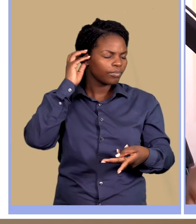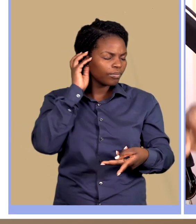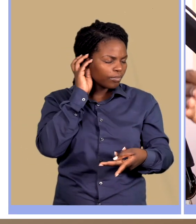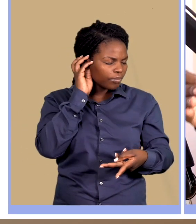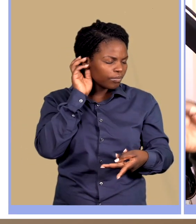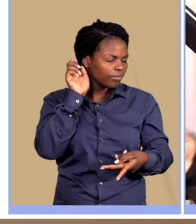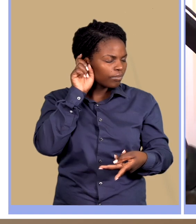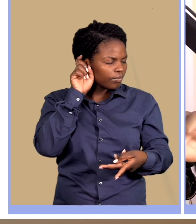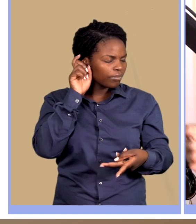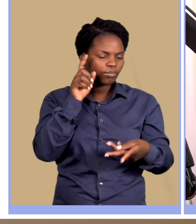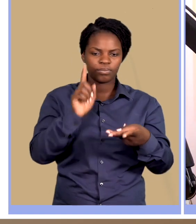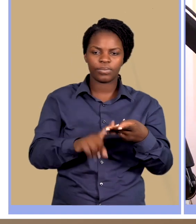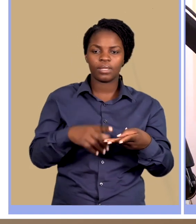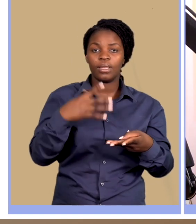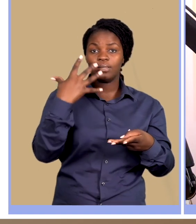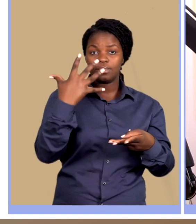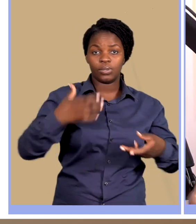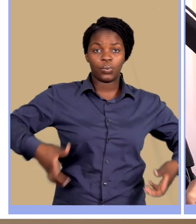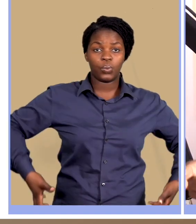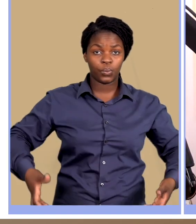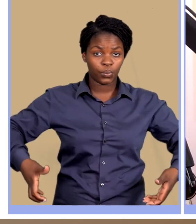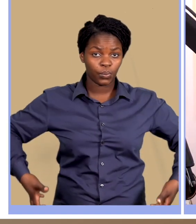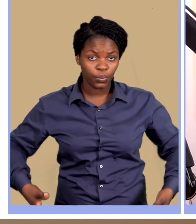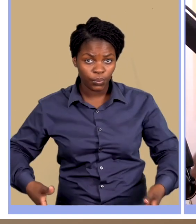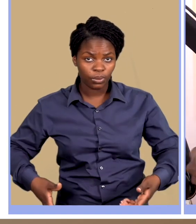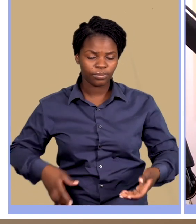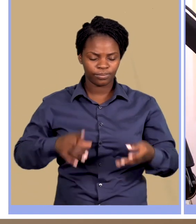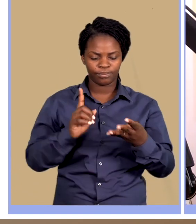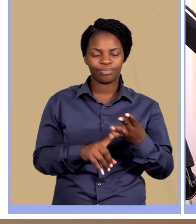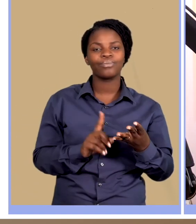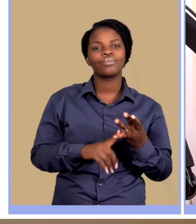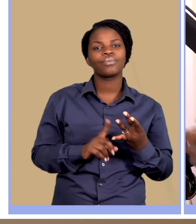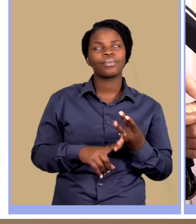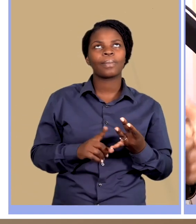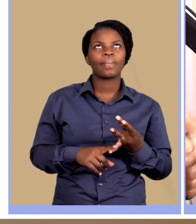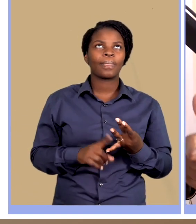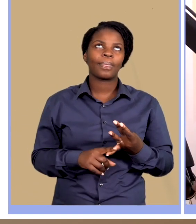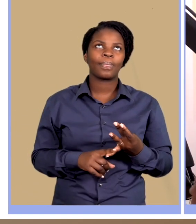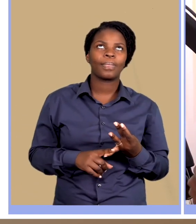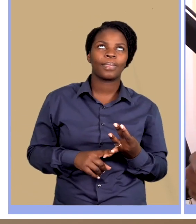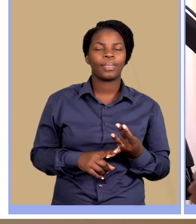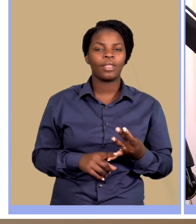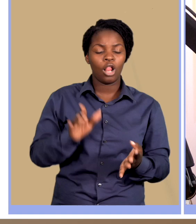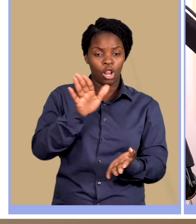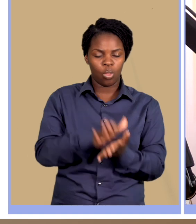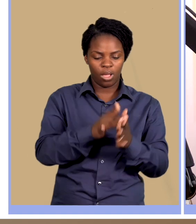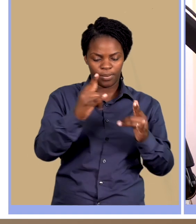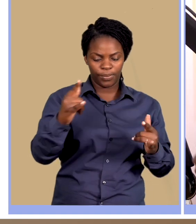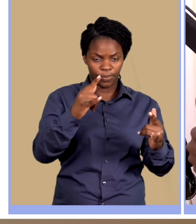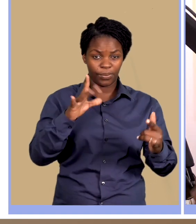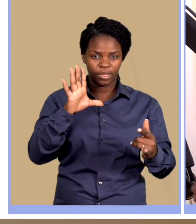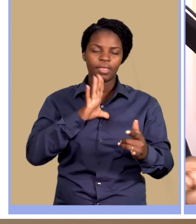roda, deve conter o centro de acomodação, uma rampa, deve conter casas de banho